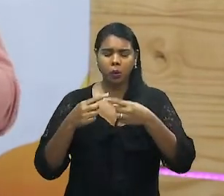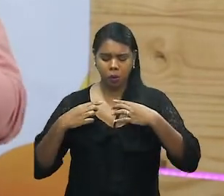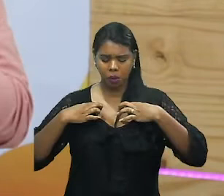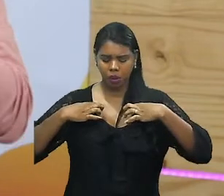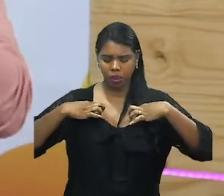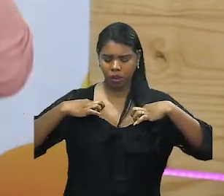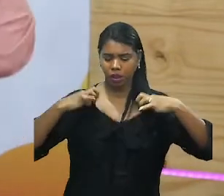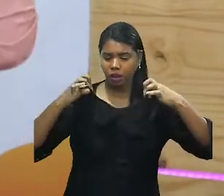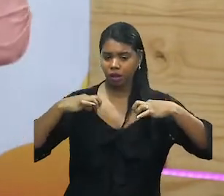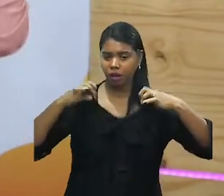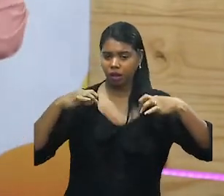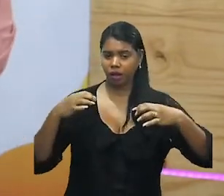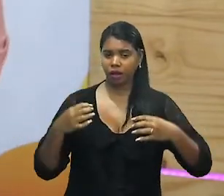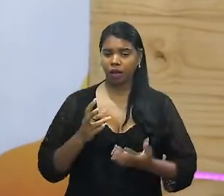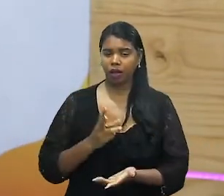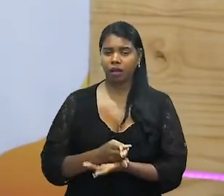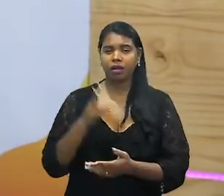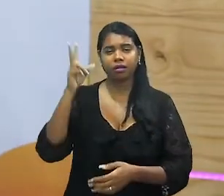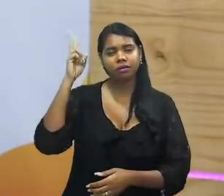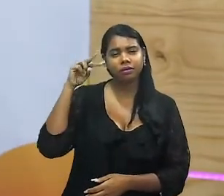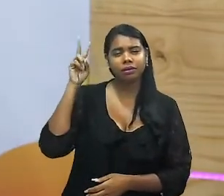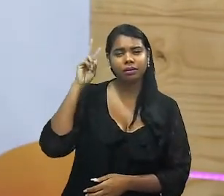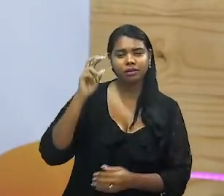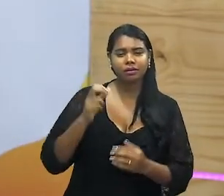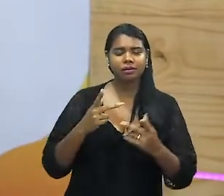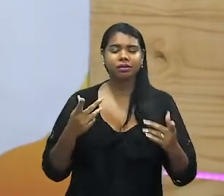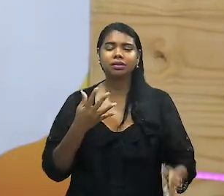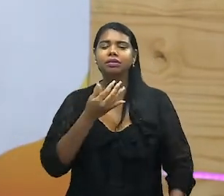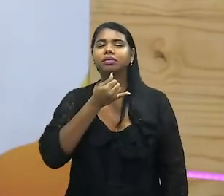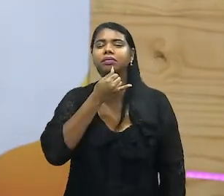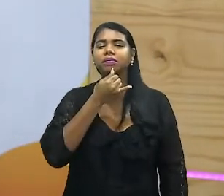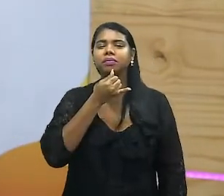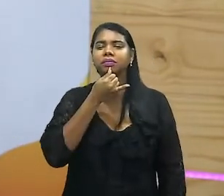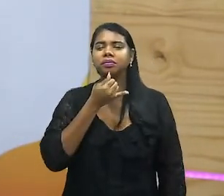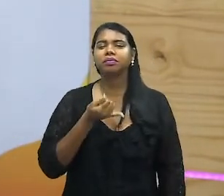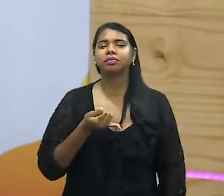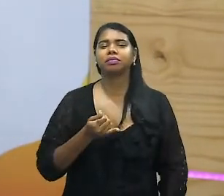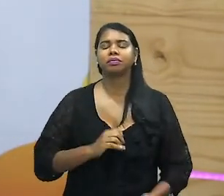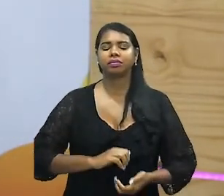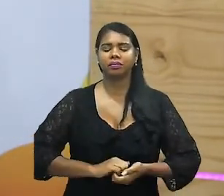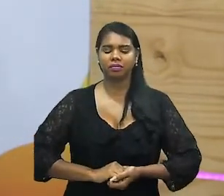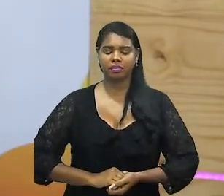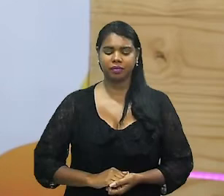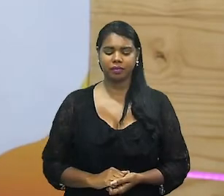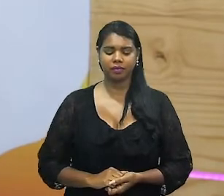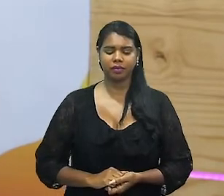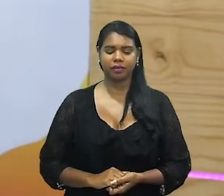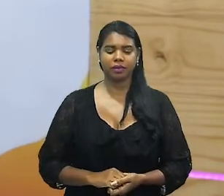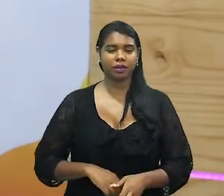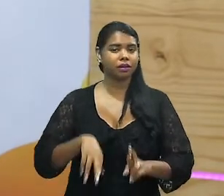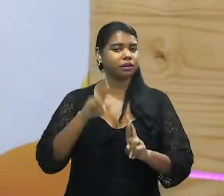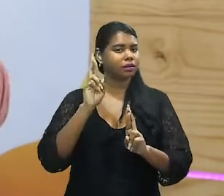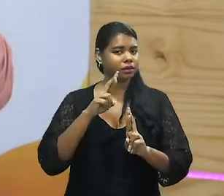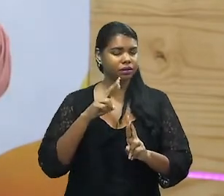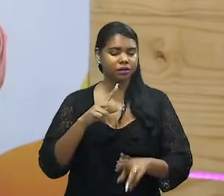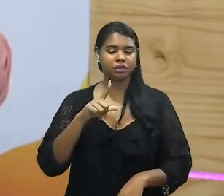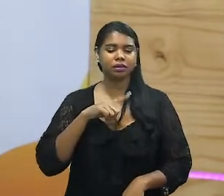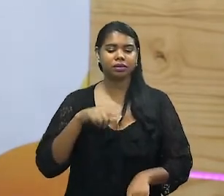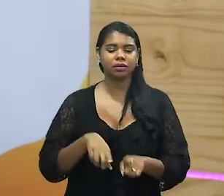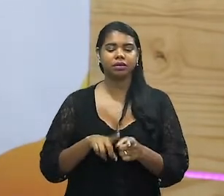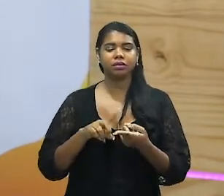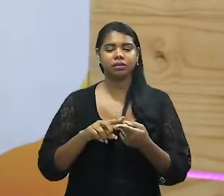roupa, a gente sempre vai tentar lembrar ali de um exemplo, de uma referência que a gente tem